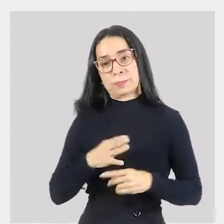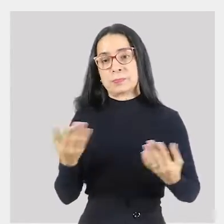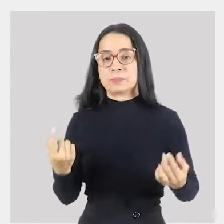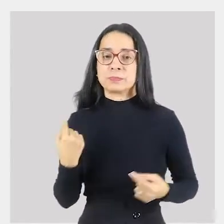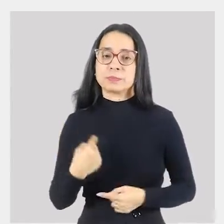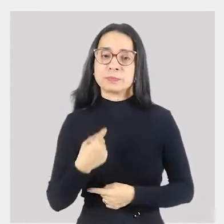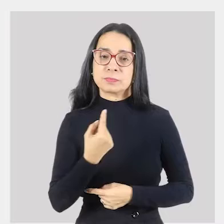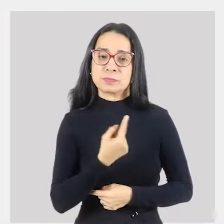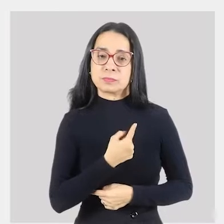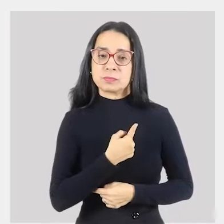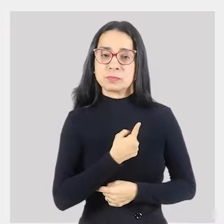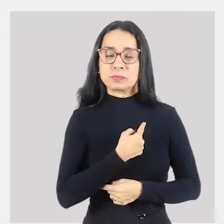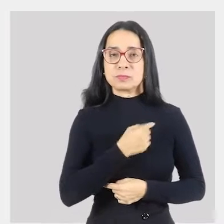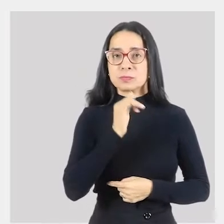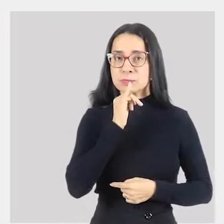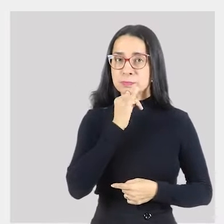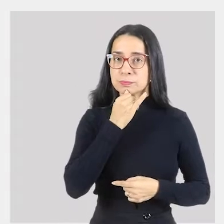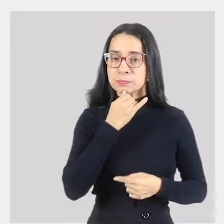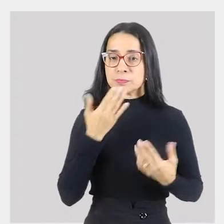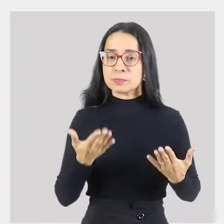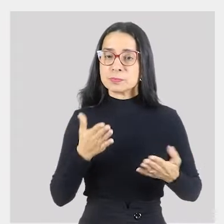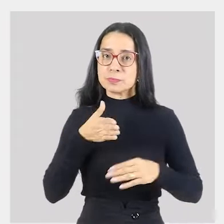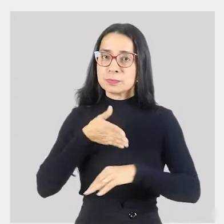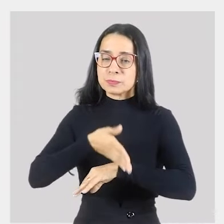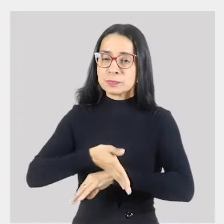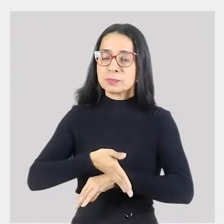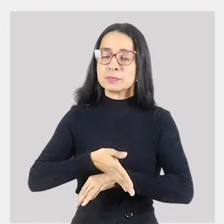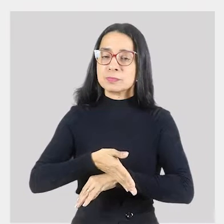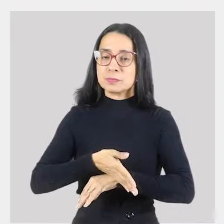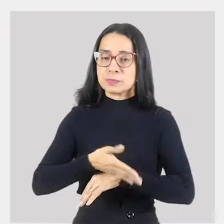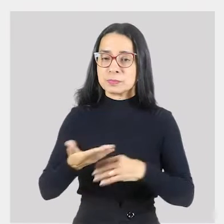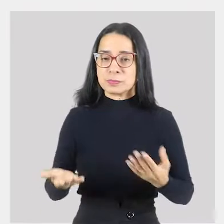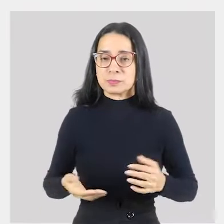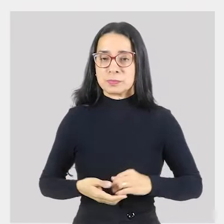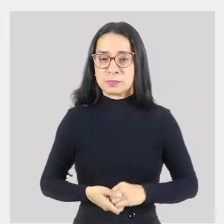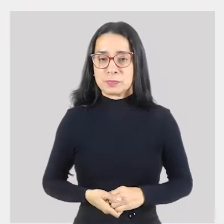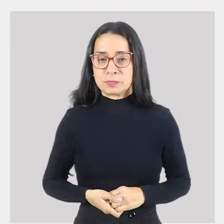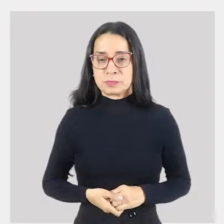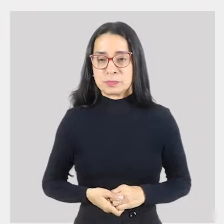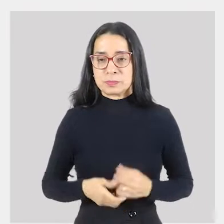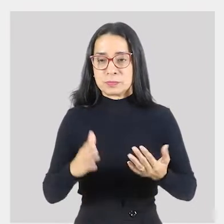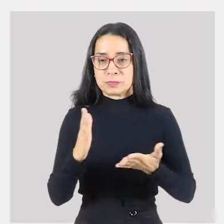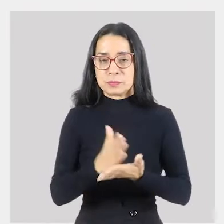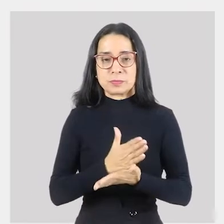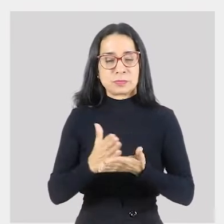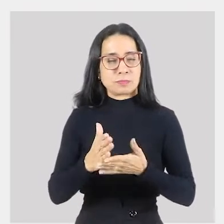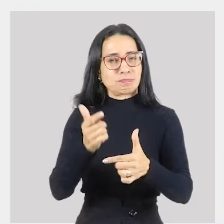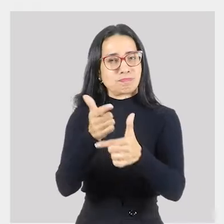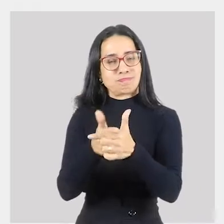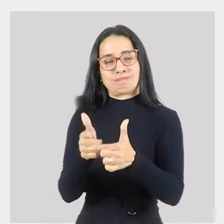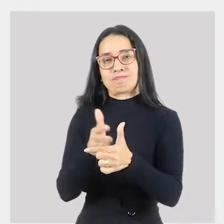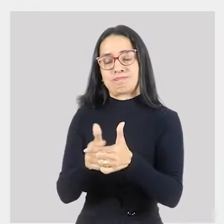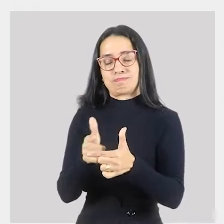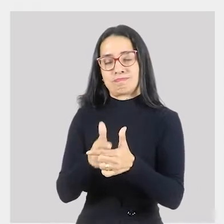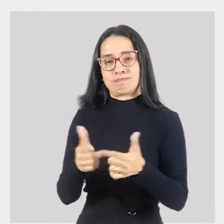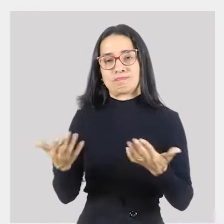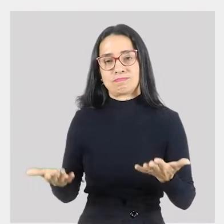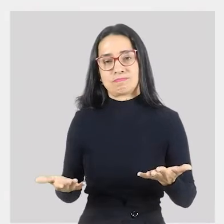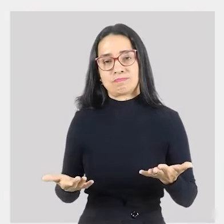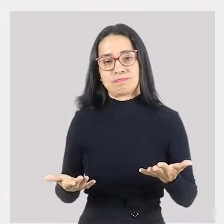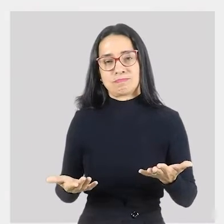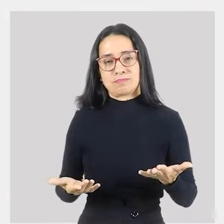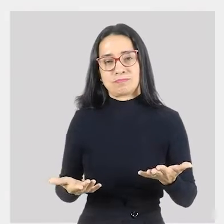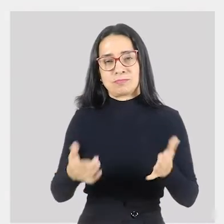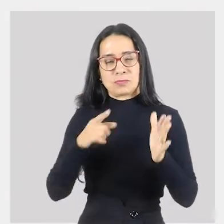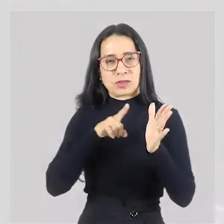acaba, infelizmente, adentrando, e felizmente também, algumas problemáticas, né?